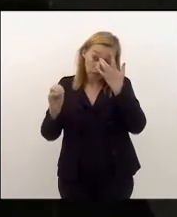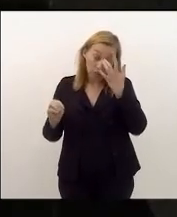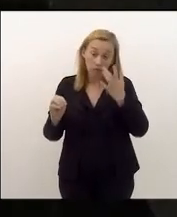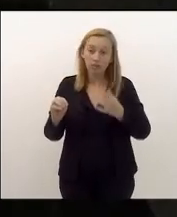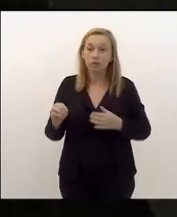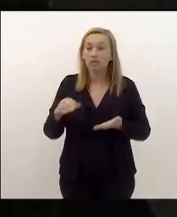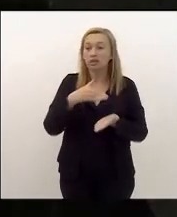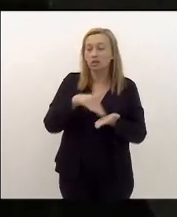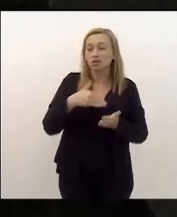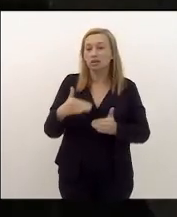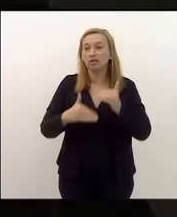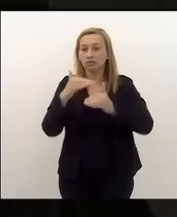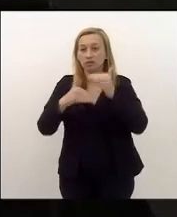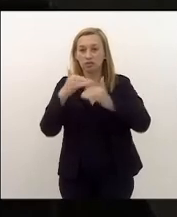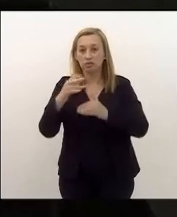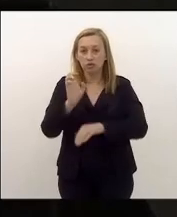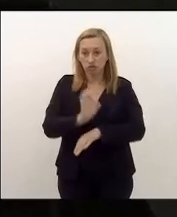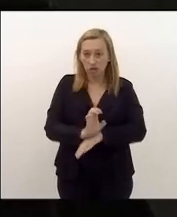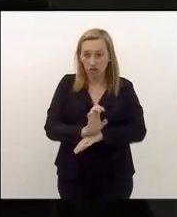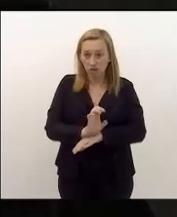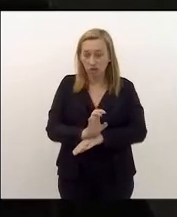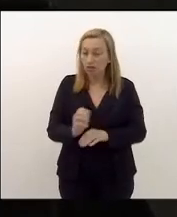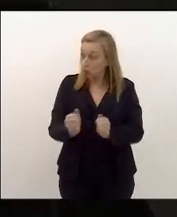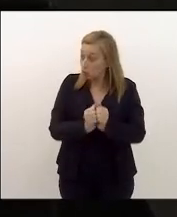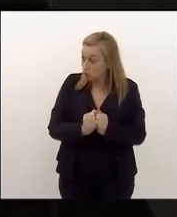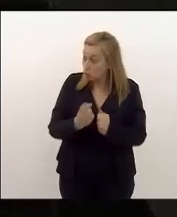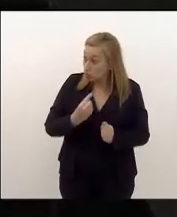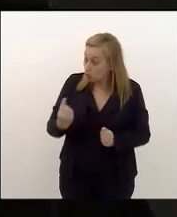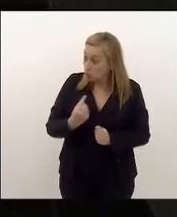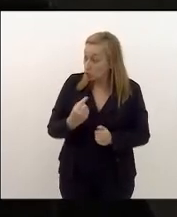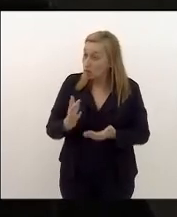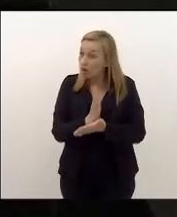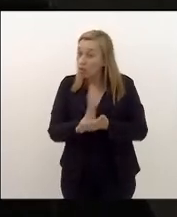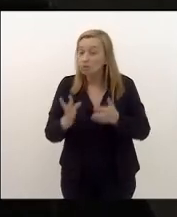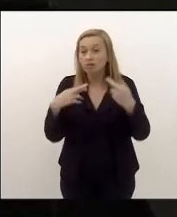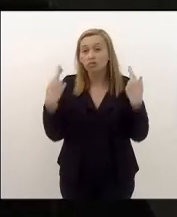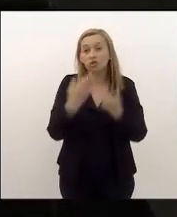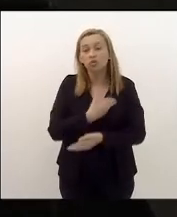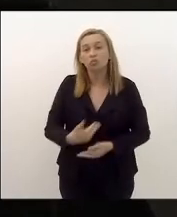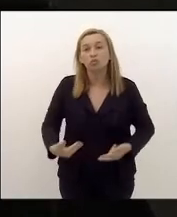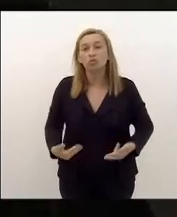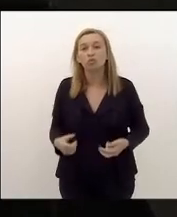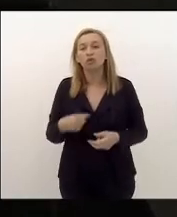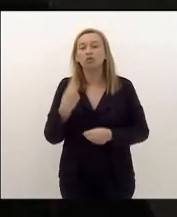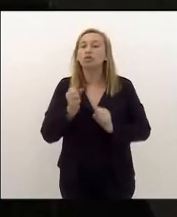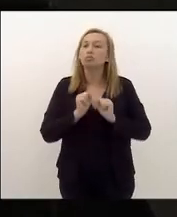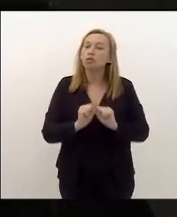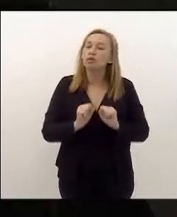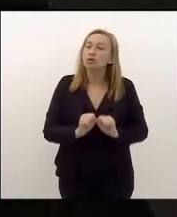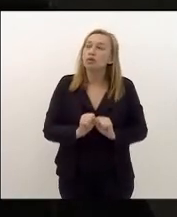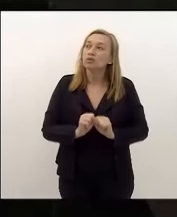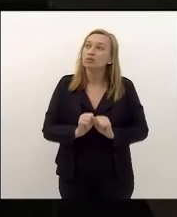foi o secretário de Desenvolvimento do Estado, esteve conosco em algumas audiências públicas, para que a gente possa